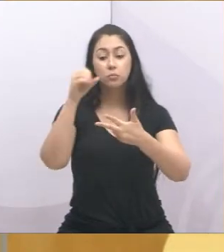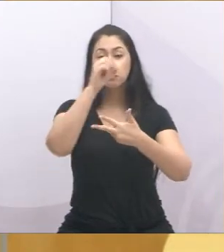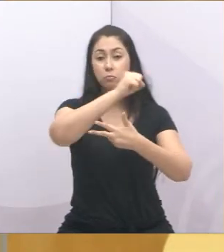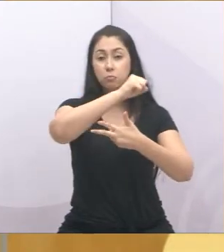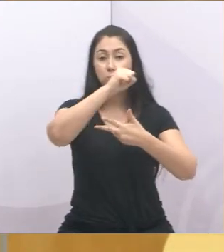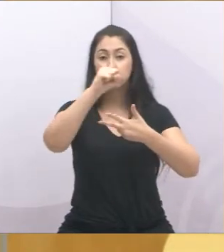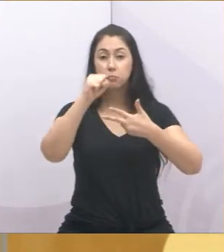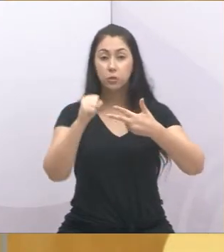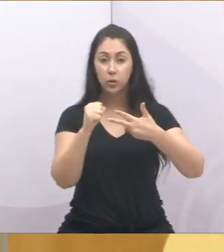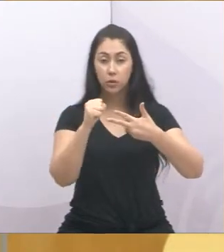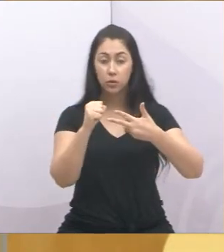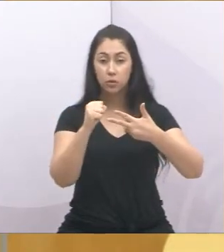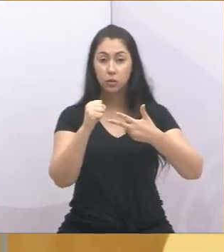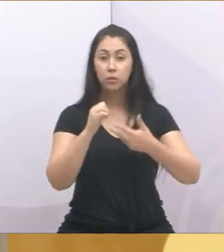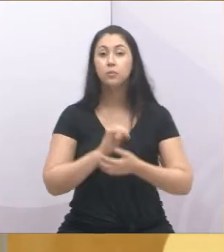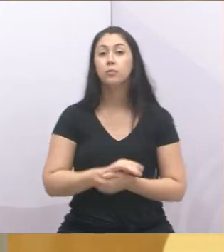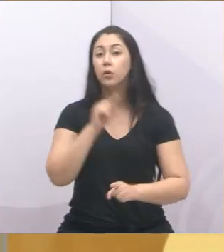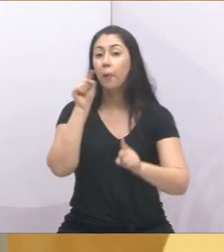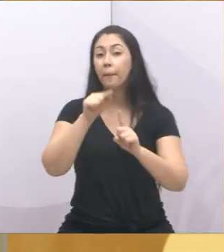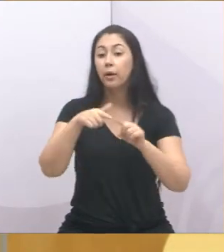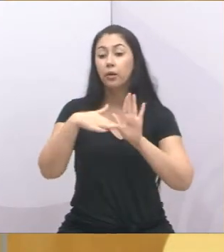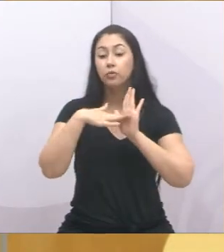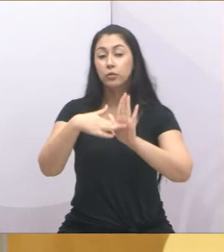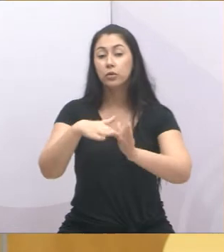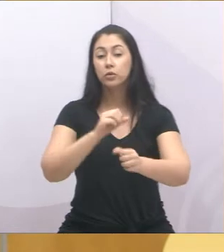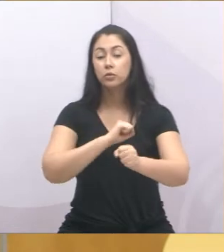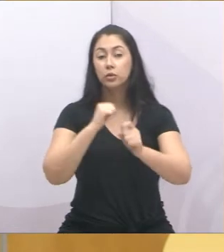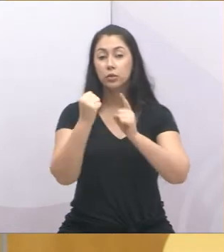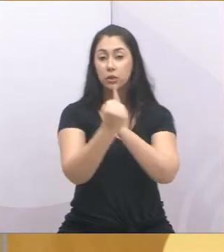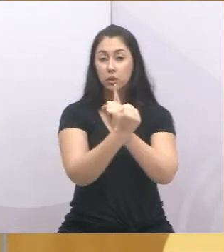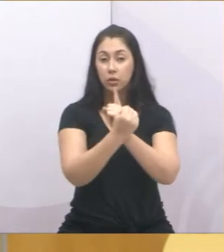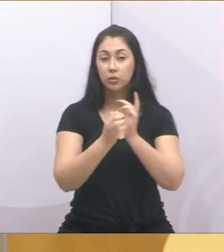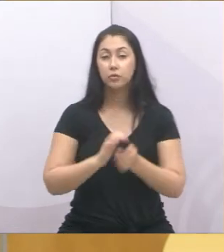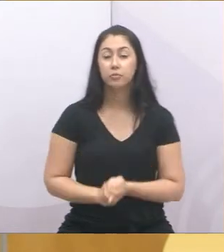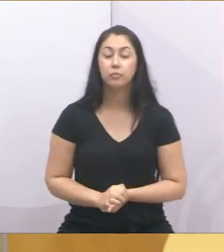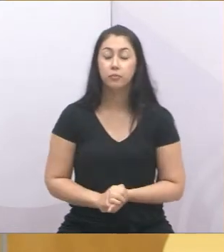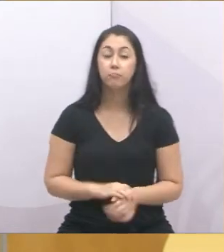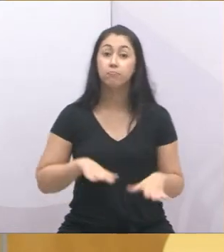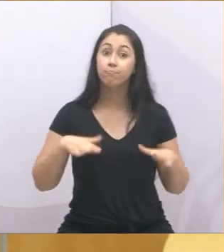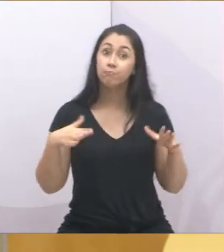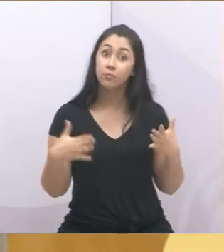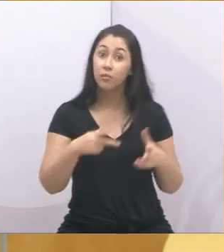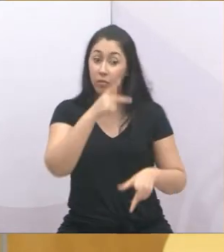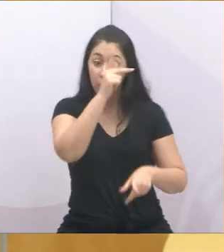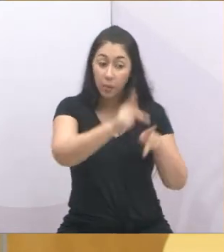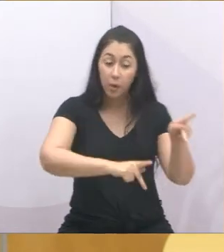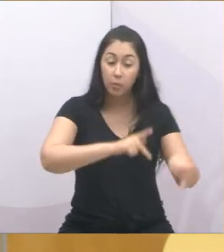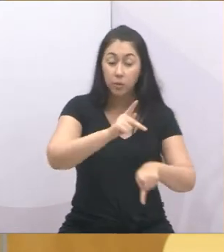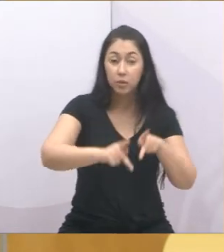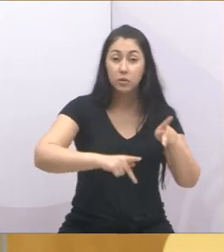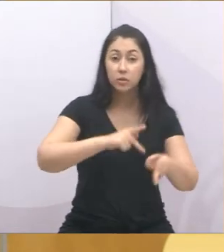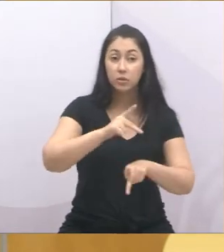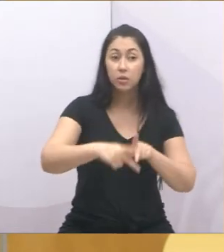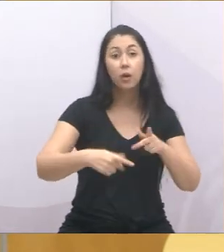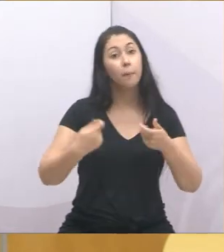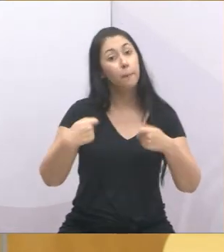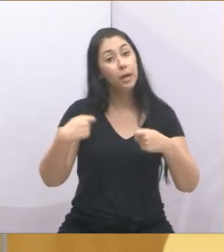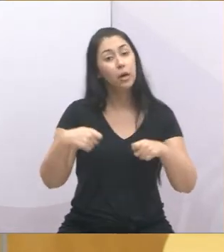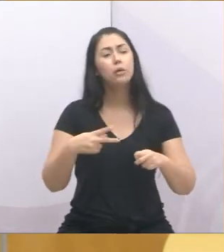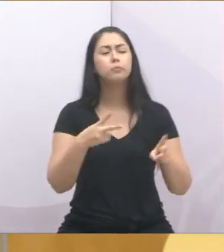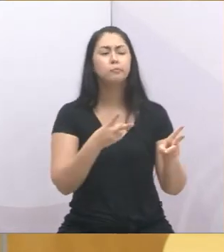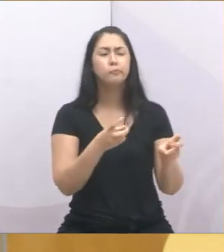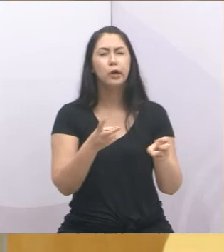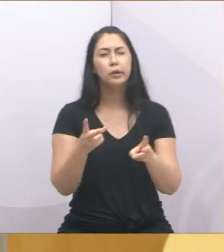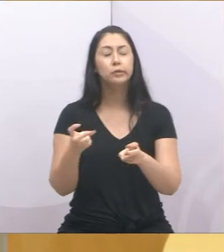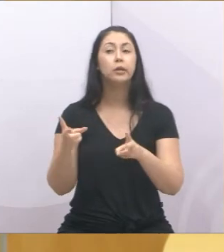instituídos para o bem da sociedade. Assim, os cidadãos devem